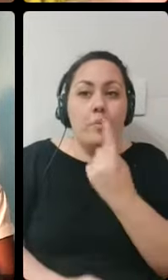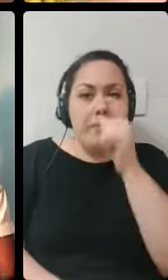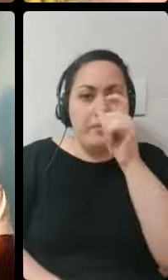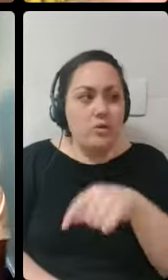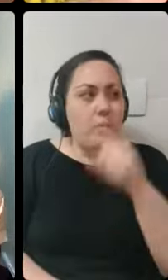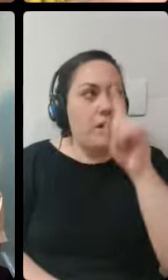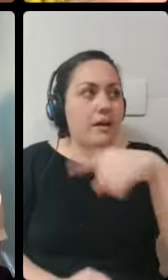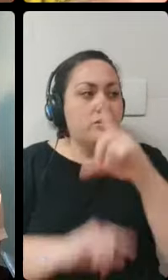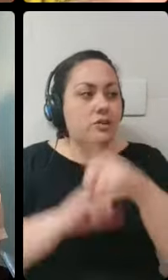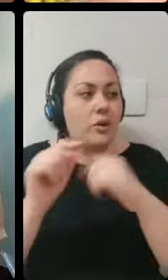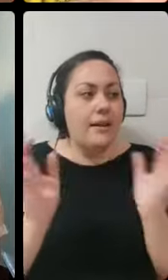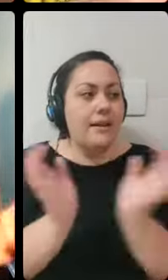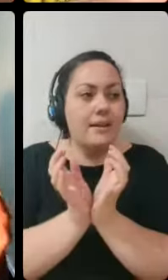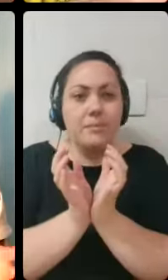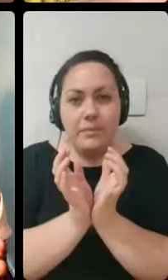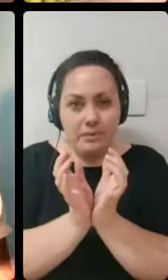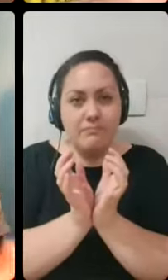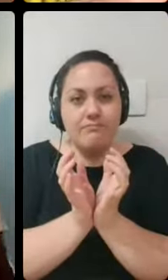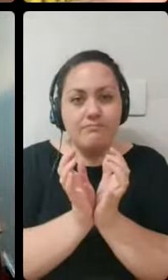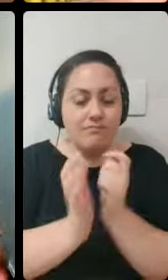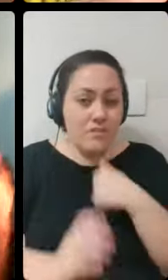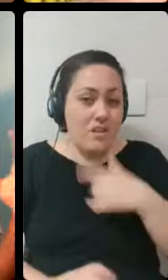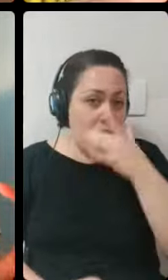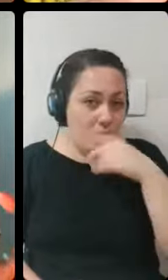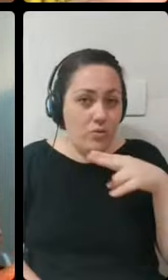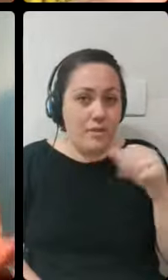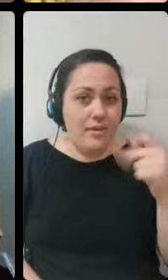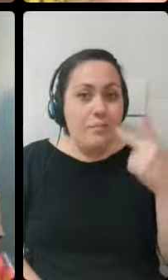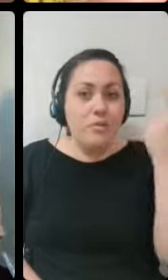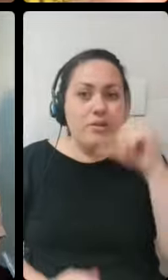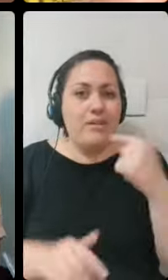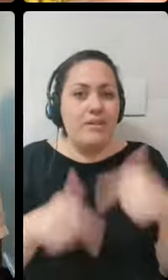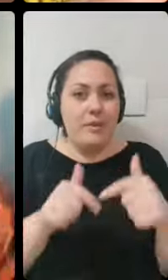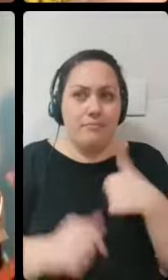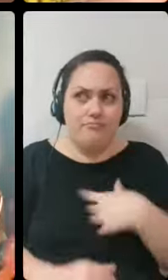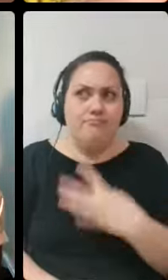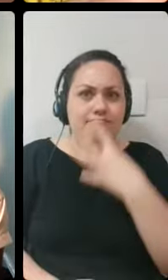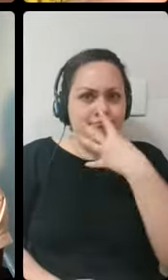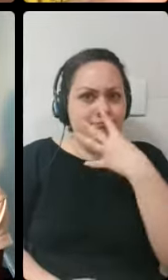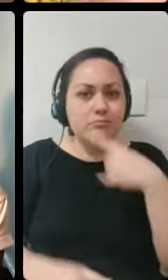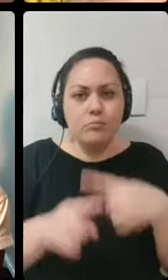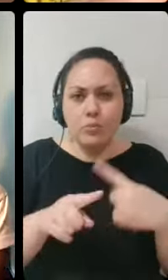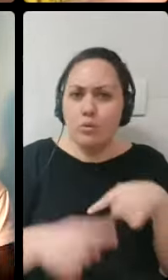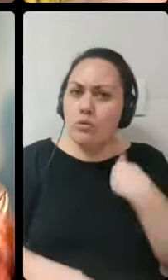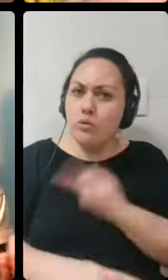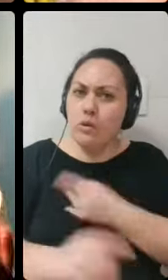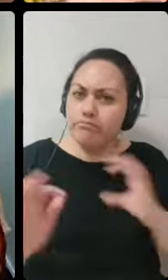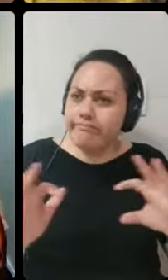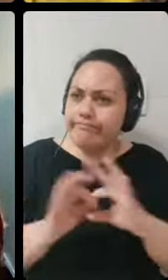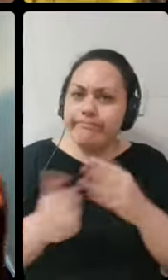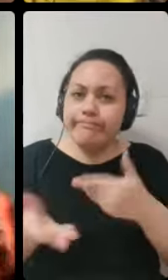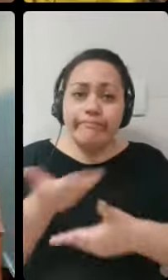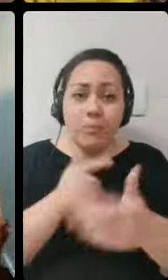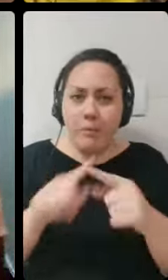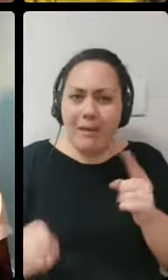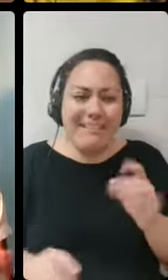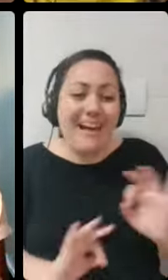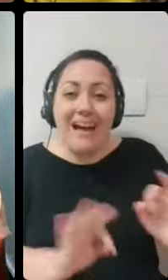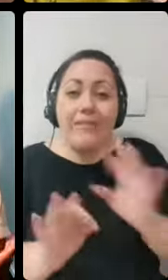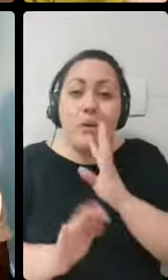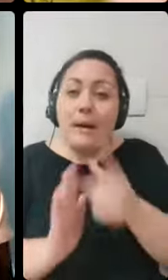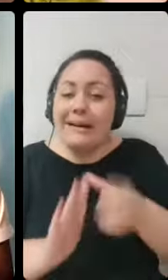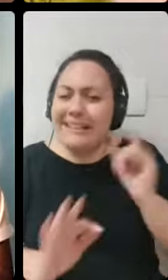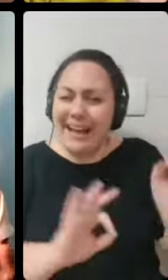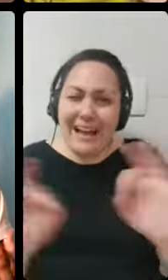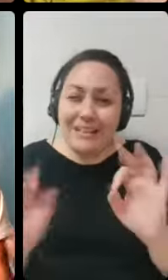eu acho que o NAP consegue trabalhar. Eu fiquei muito chocado, porque assim, a gente se entrosou muito bem e ninguém se conhecia. E é, tipo assim, o